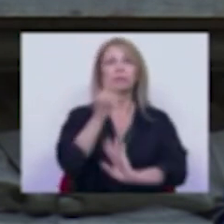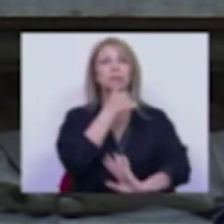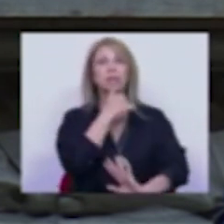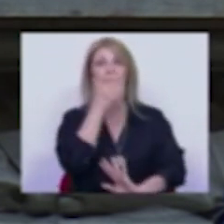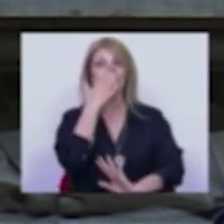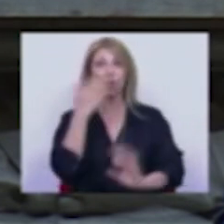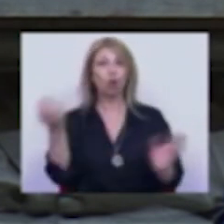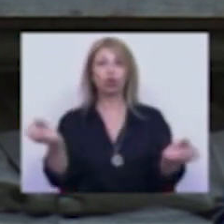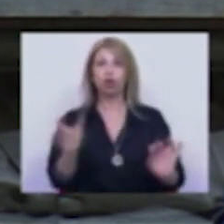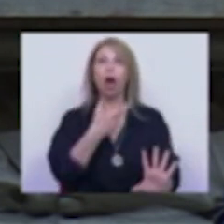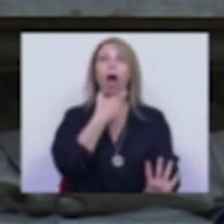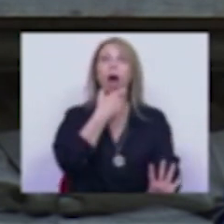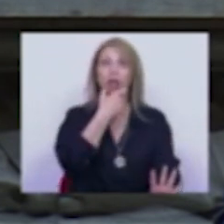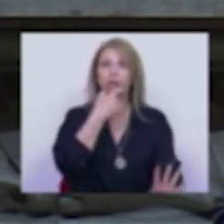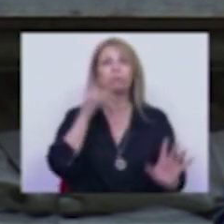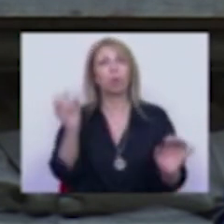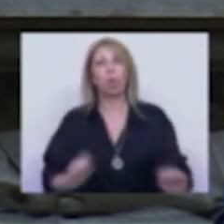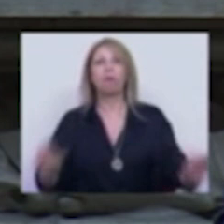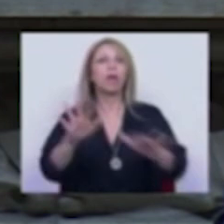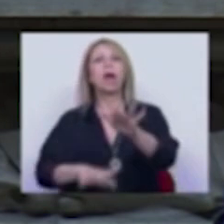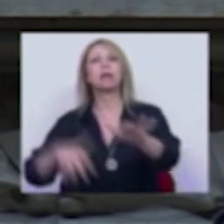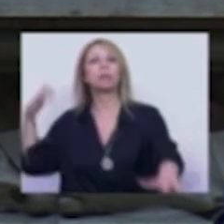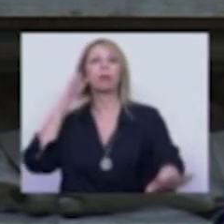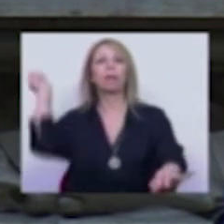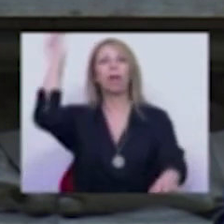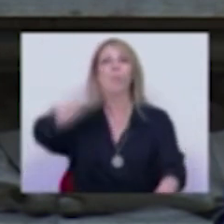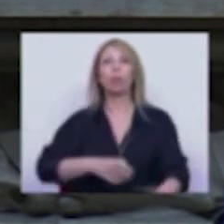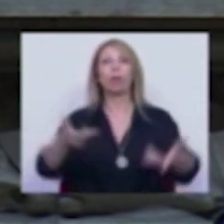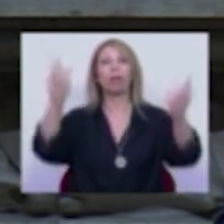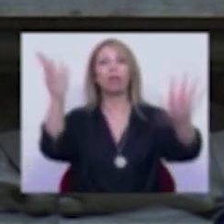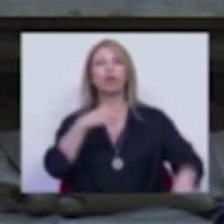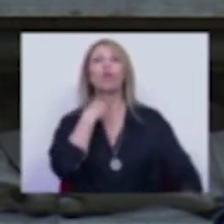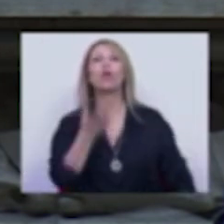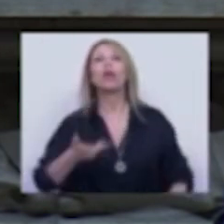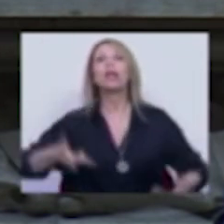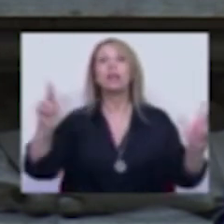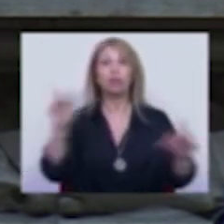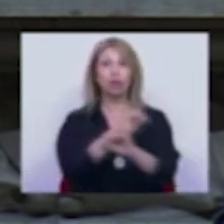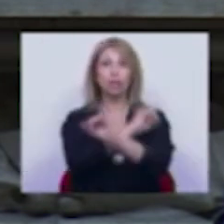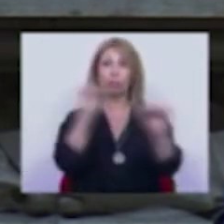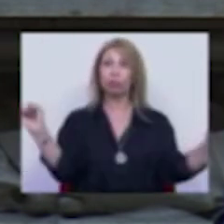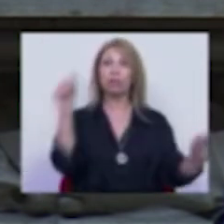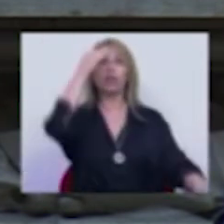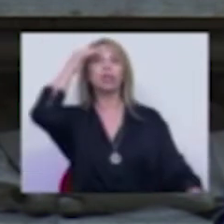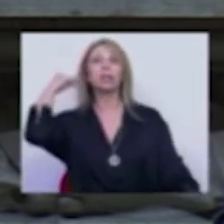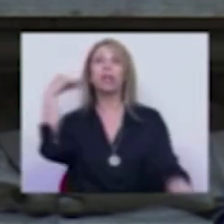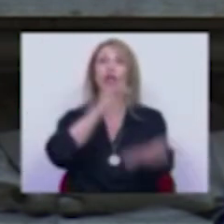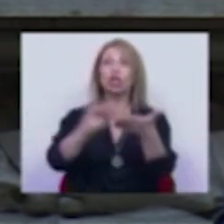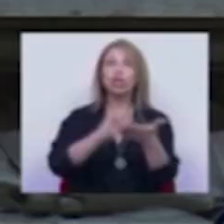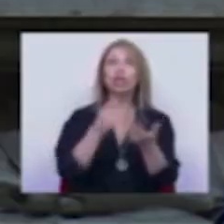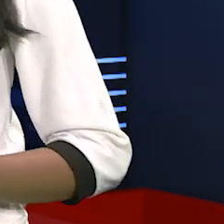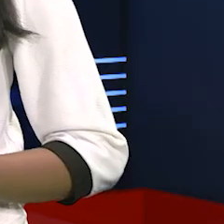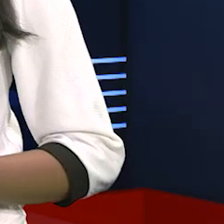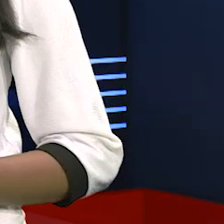uma Assembleia da República livre, com vozes livres. Não há como esquecê-lo na escrita ou na reescrita da